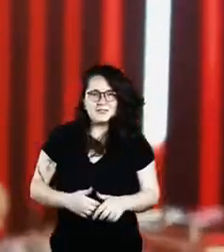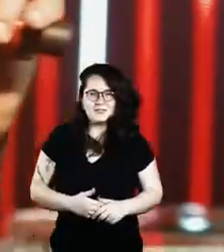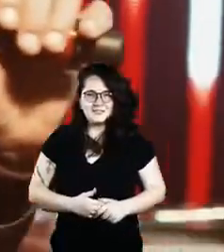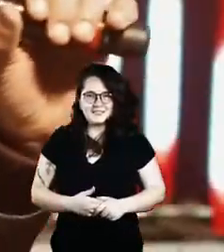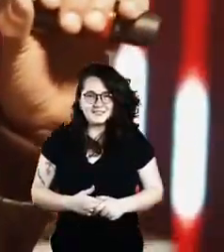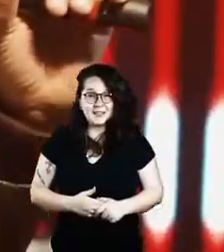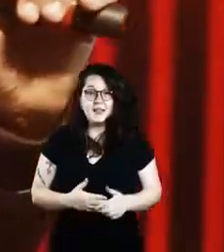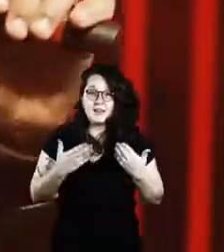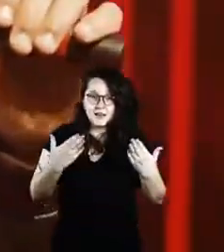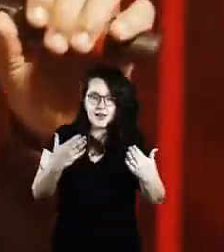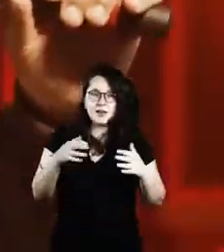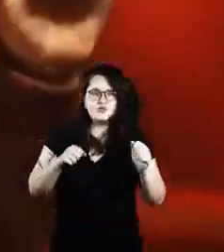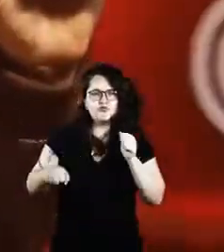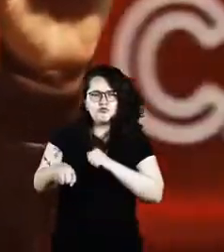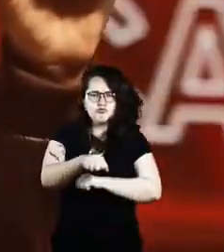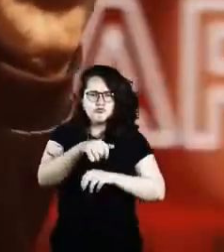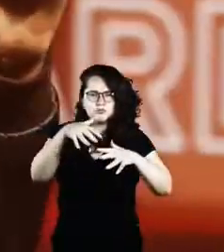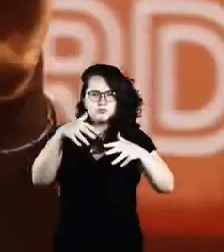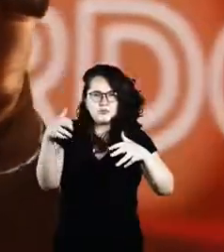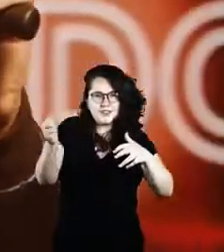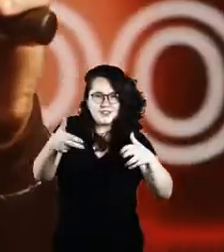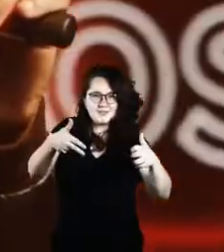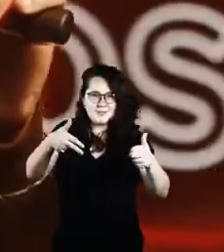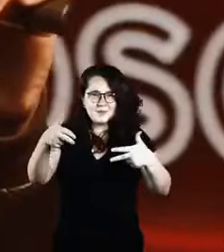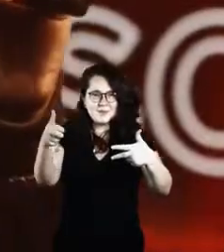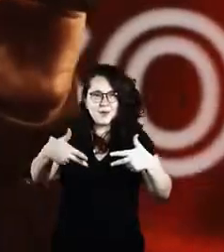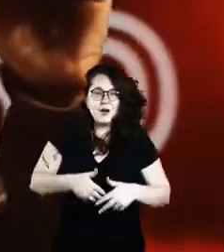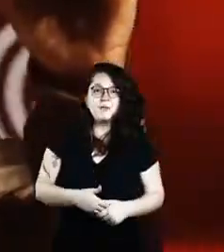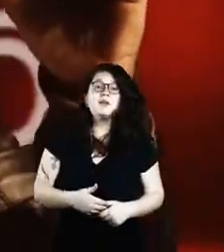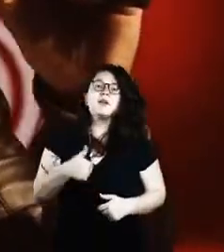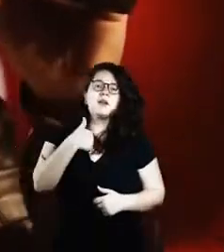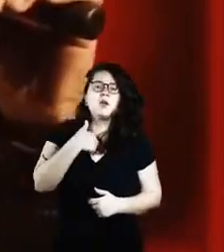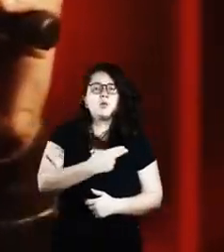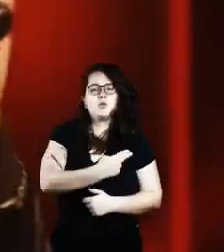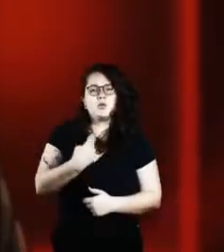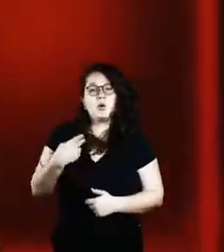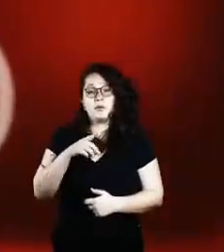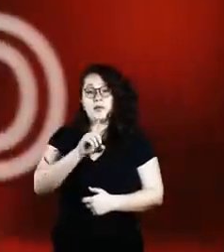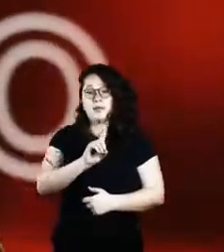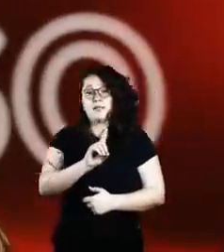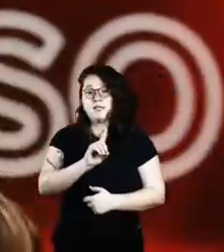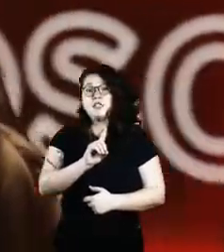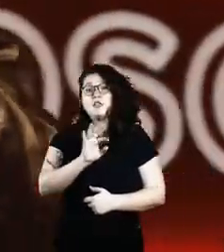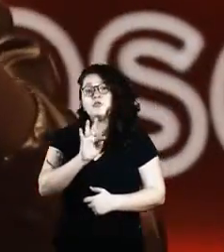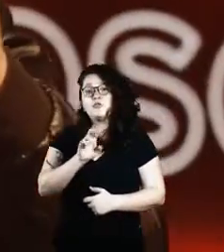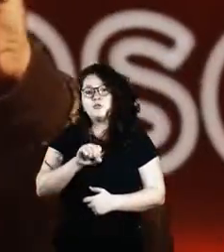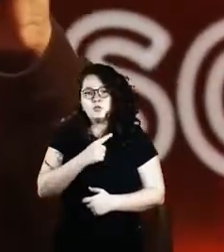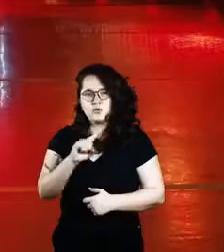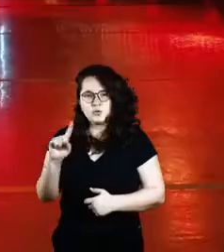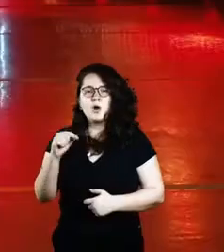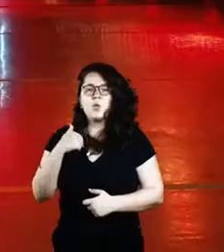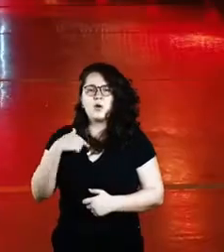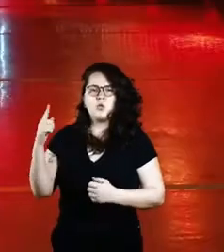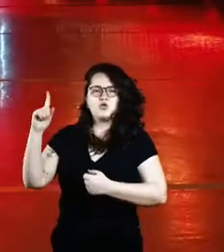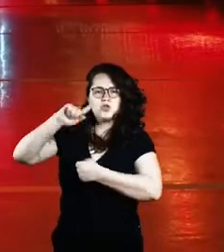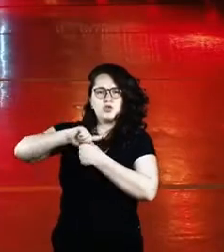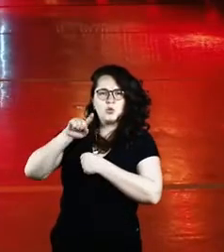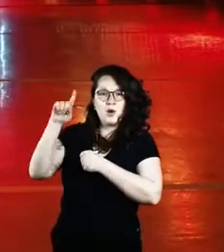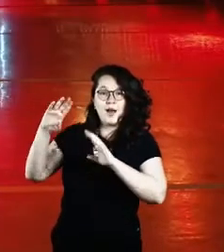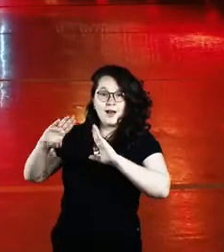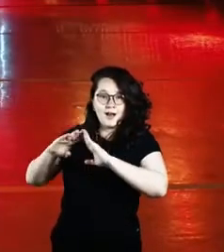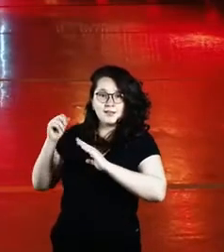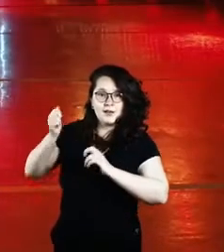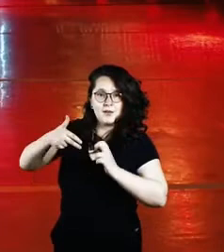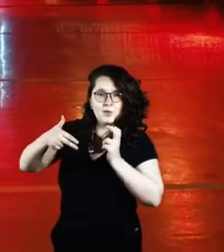mágica do hip hop. Eu sou o de função, sou um dos gestores da casa de hip hop do centro, que fica na